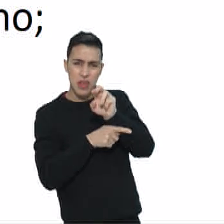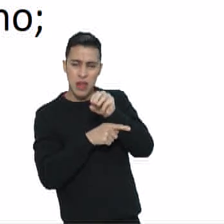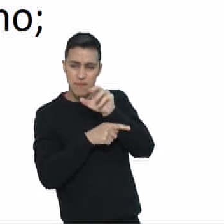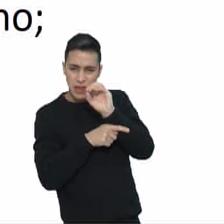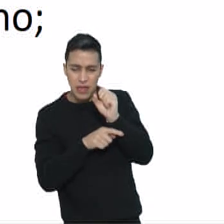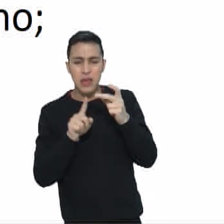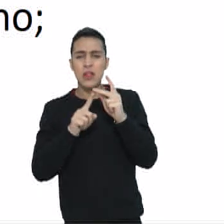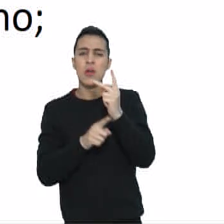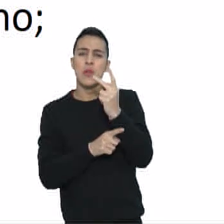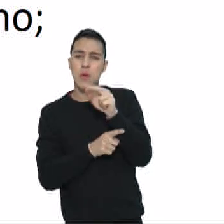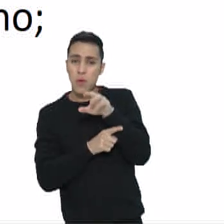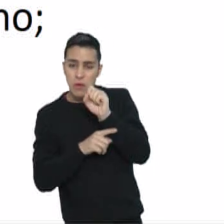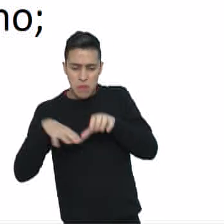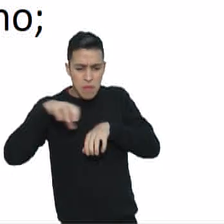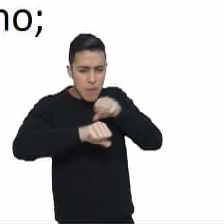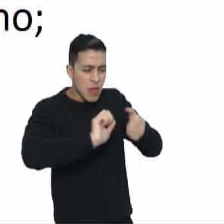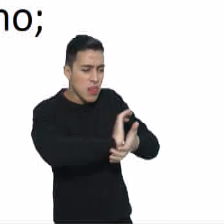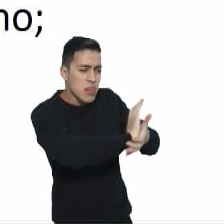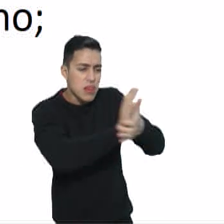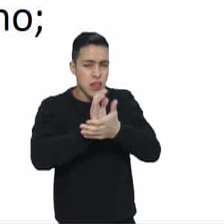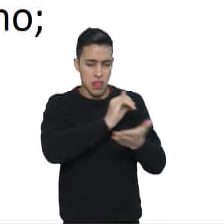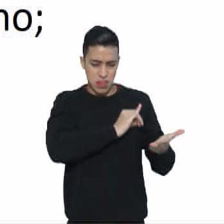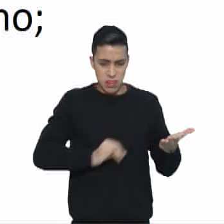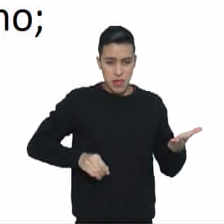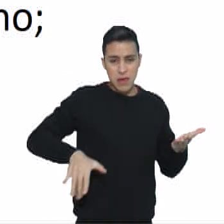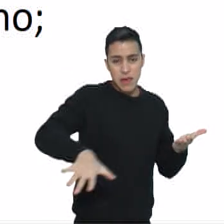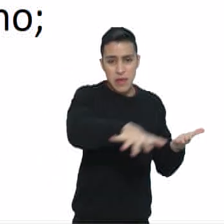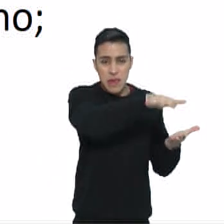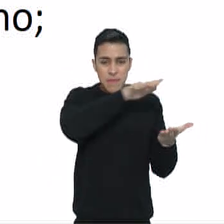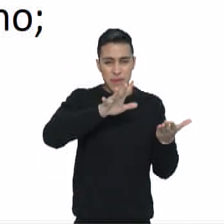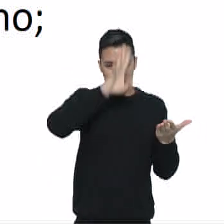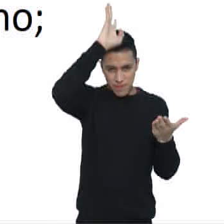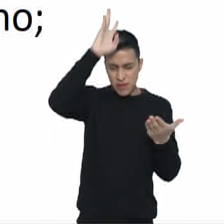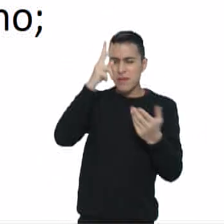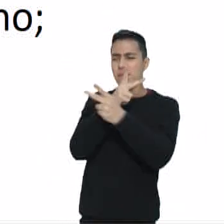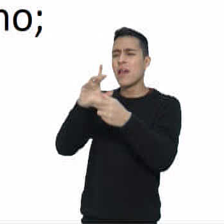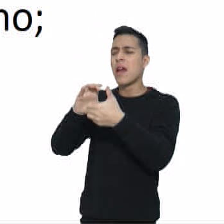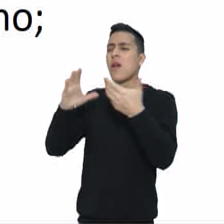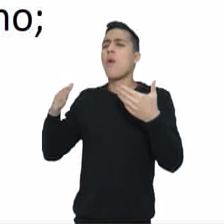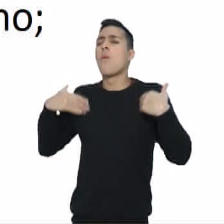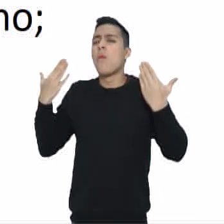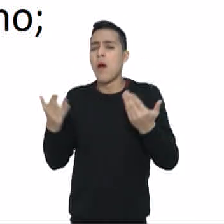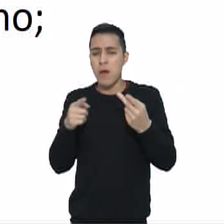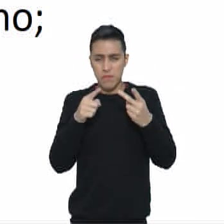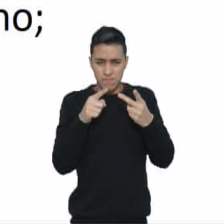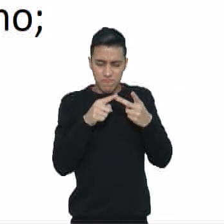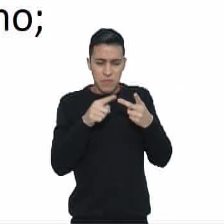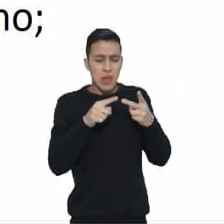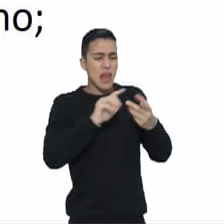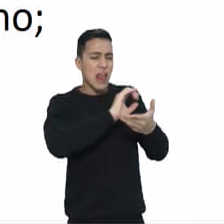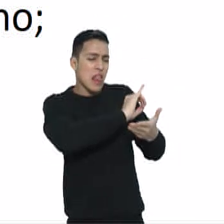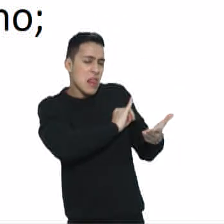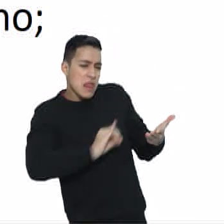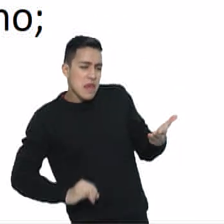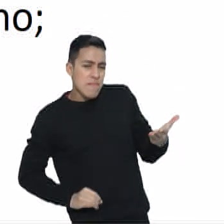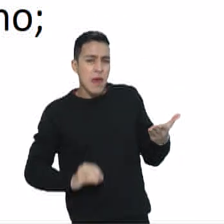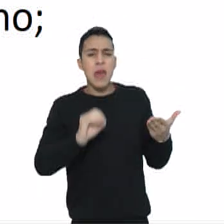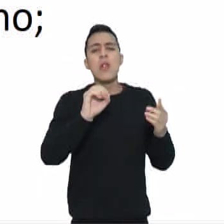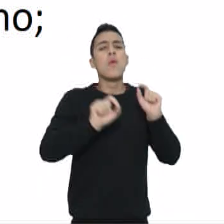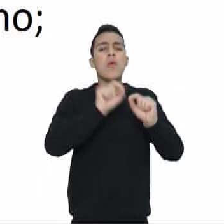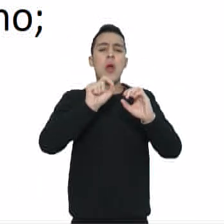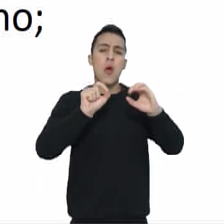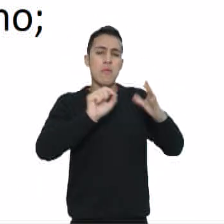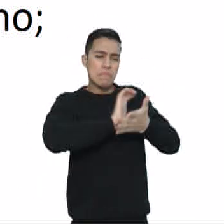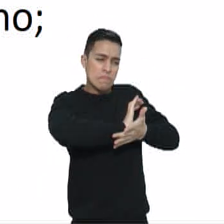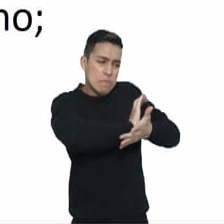desestruturaram o Império Romano, os hunos e suas características, o fim do Império Romano do Ocidente,